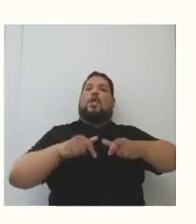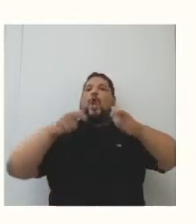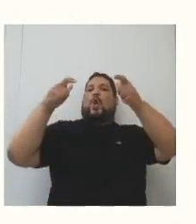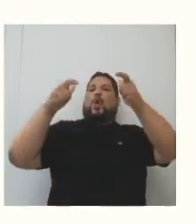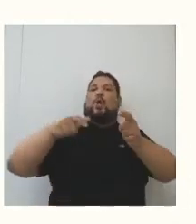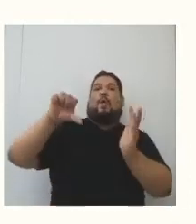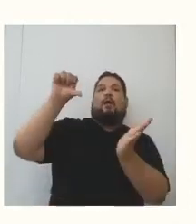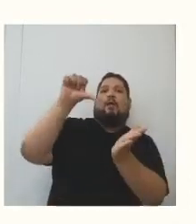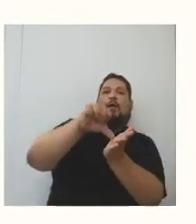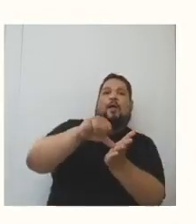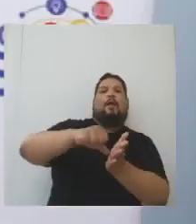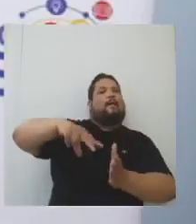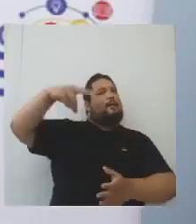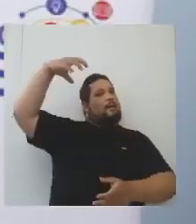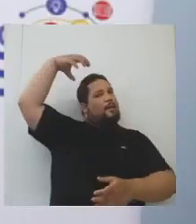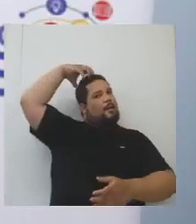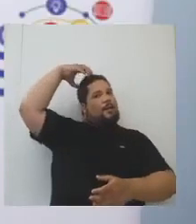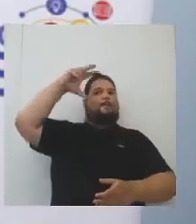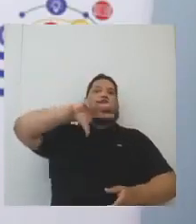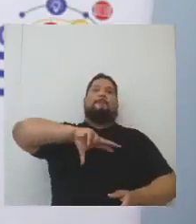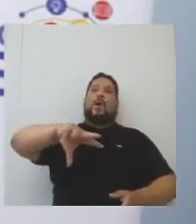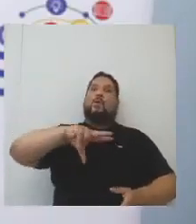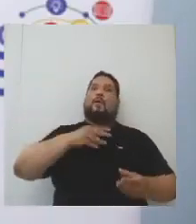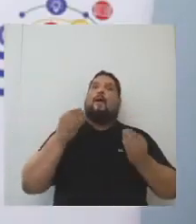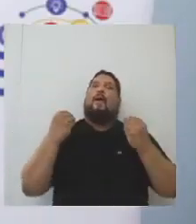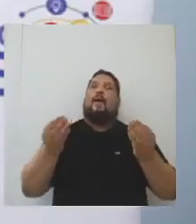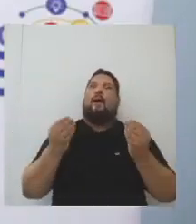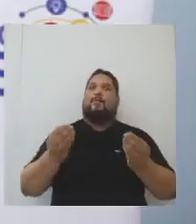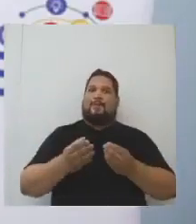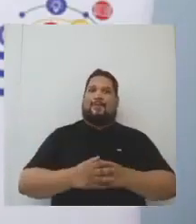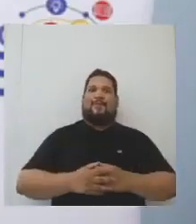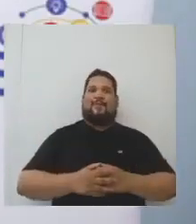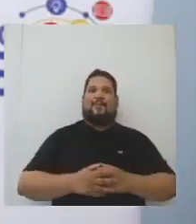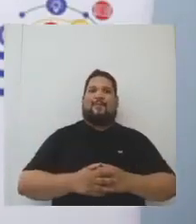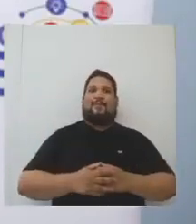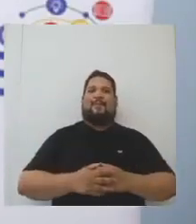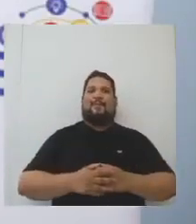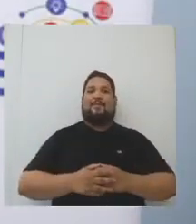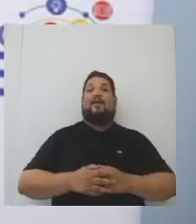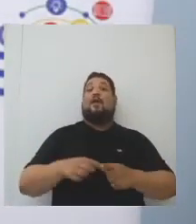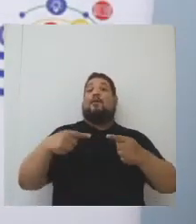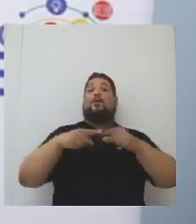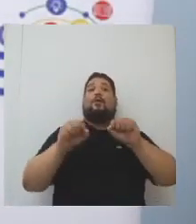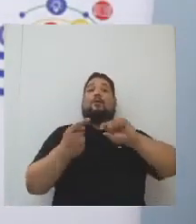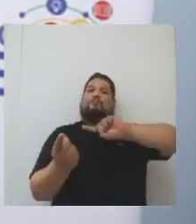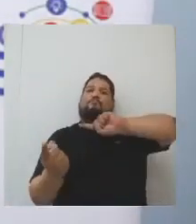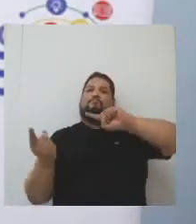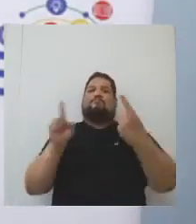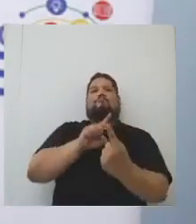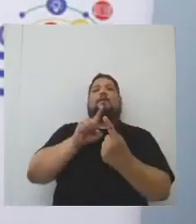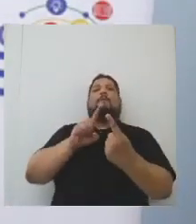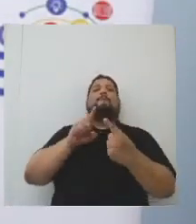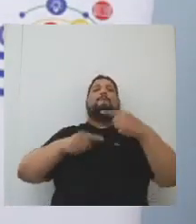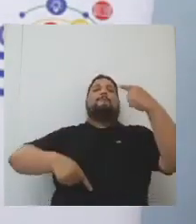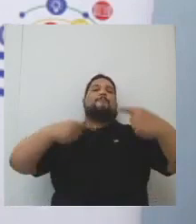sede da monarquia portuguesa. Nós temos aí, pessoal, o quê? Uma inversão política.